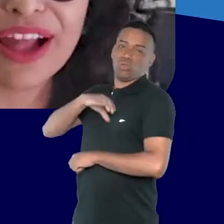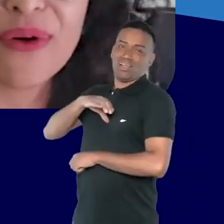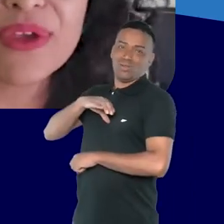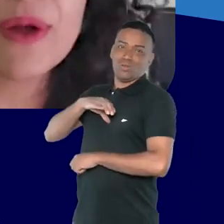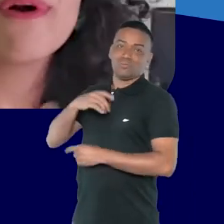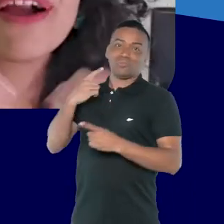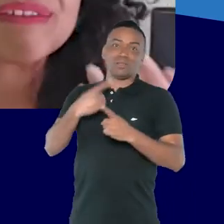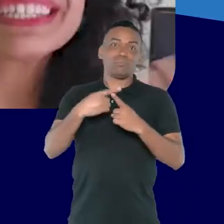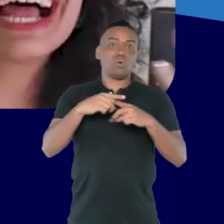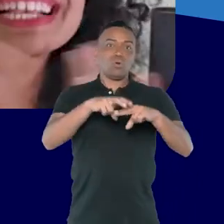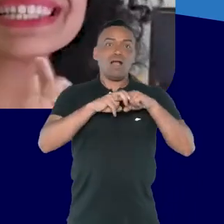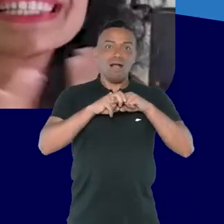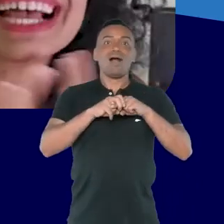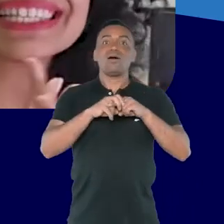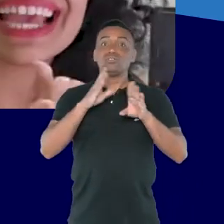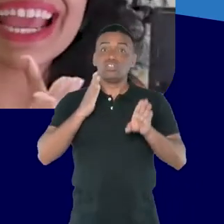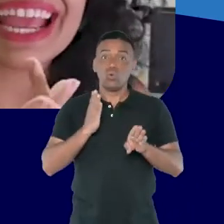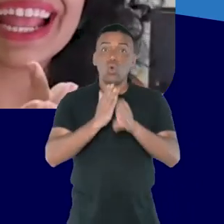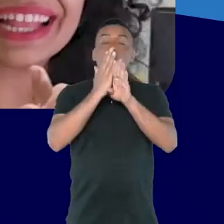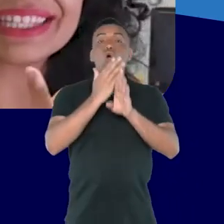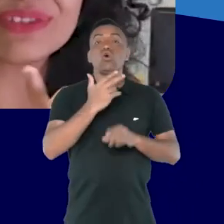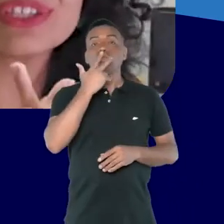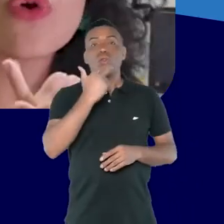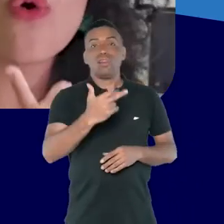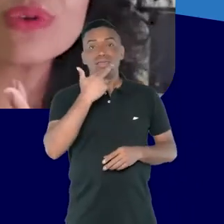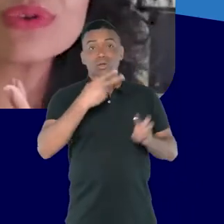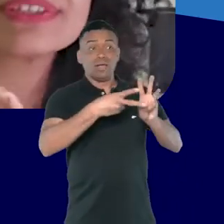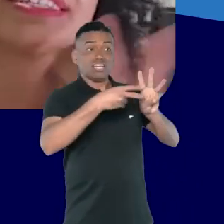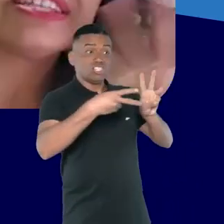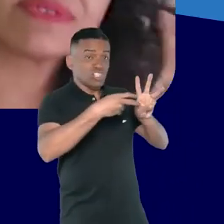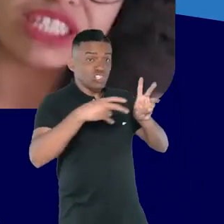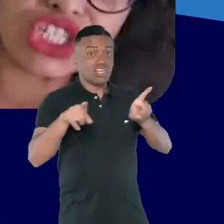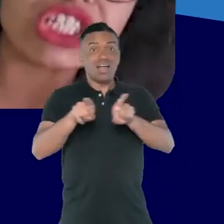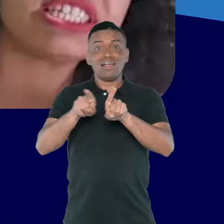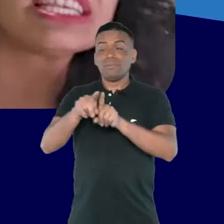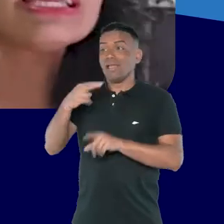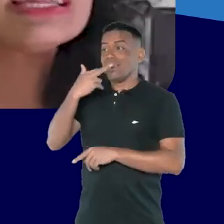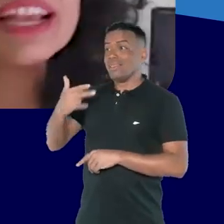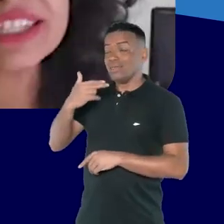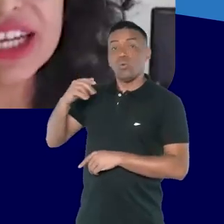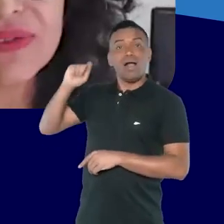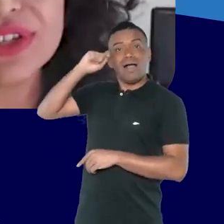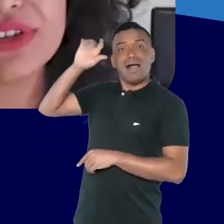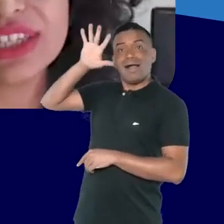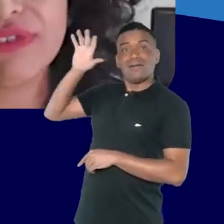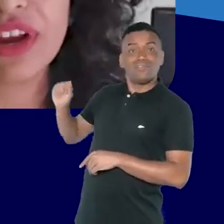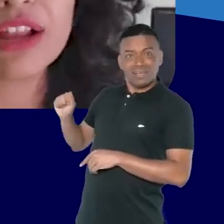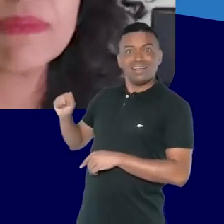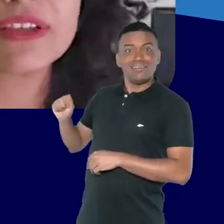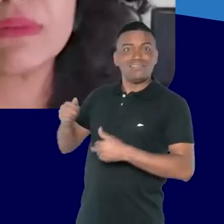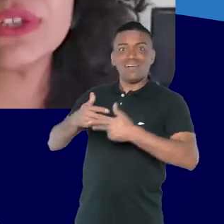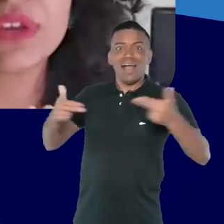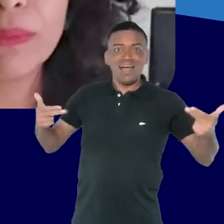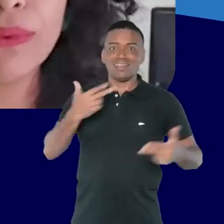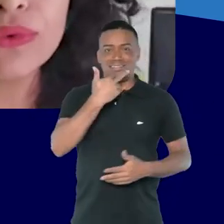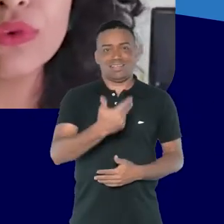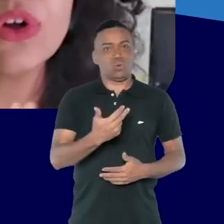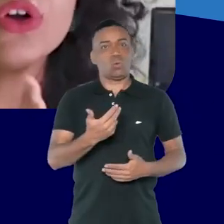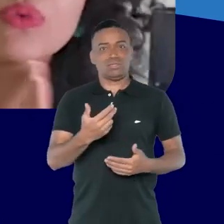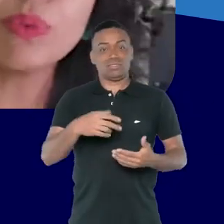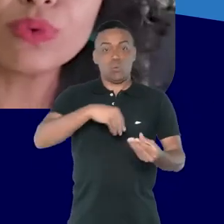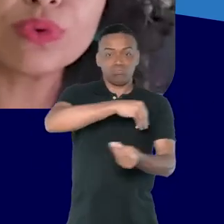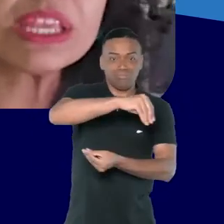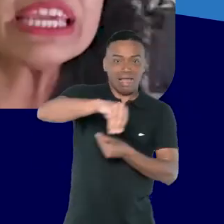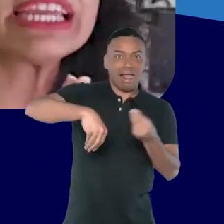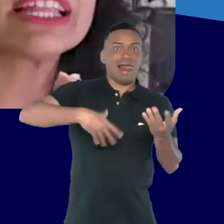português de Portugal, por causa dos encontros das línguas indígenas e das línguas de origem africana, principalmente o